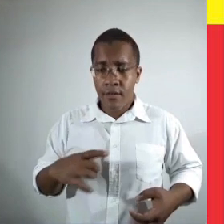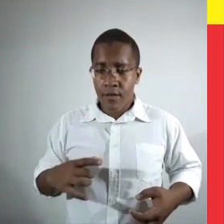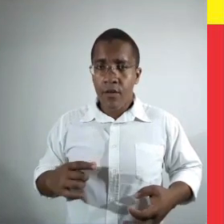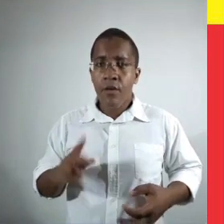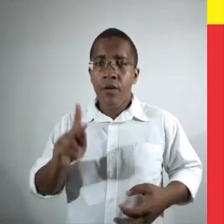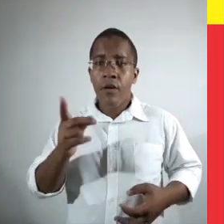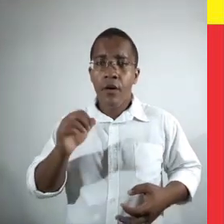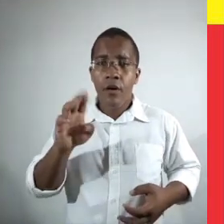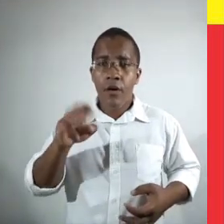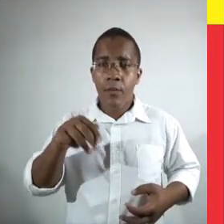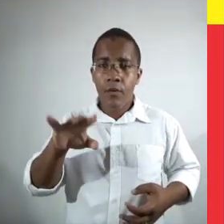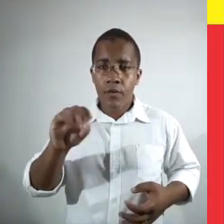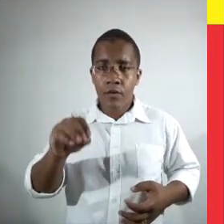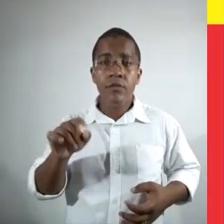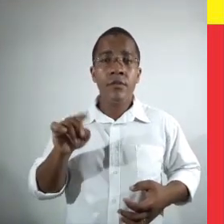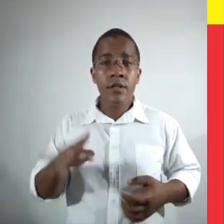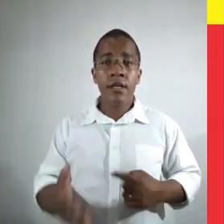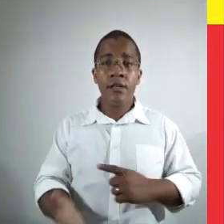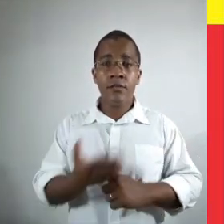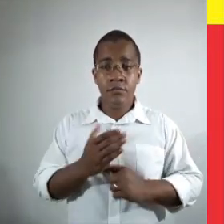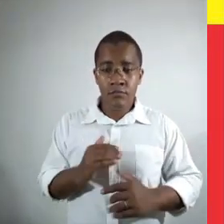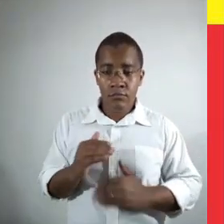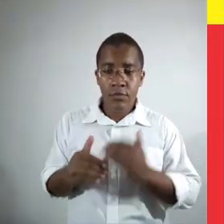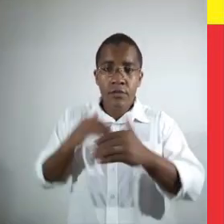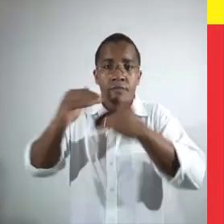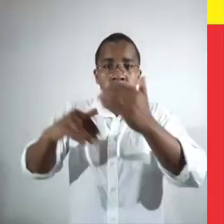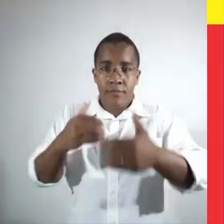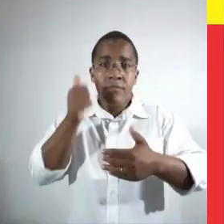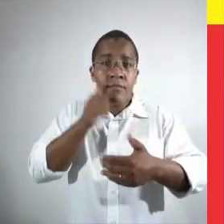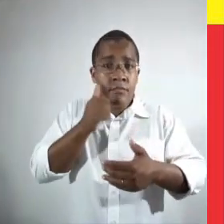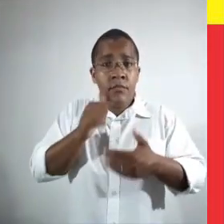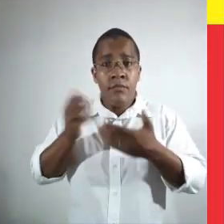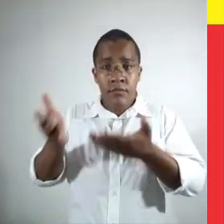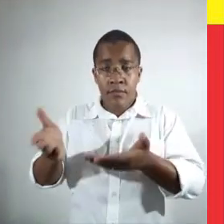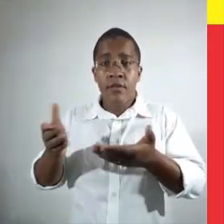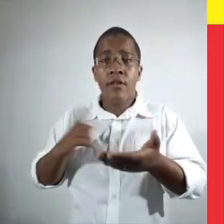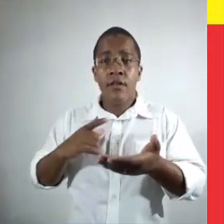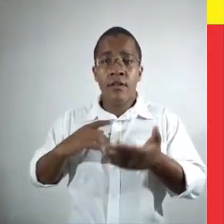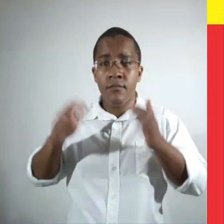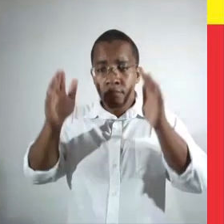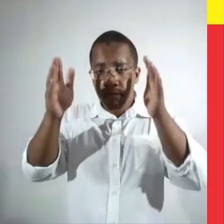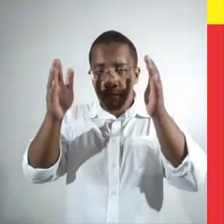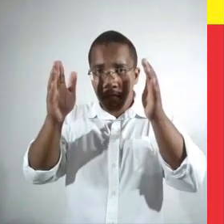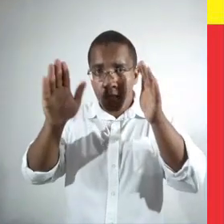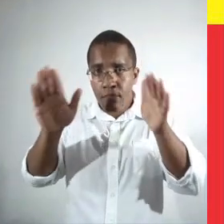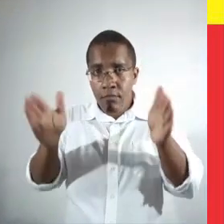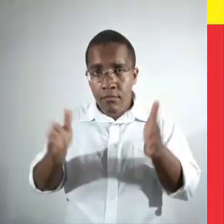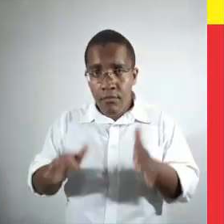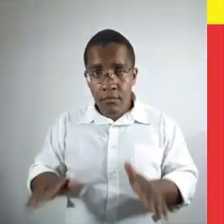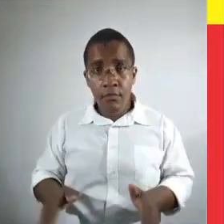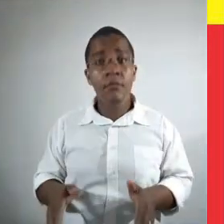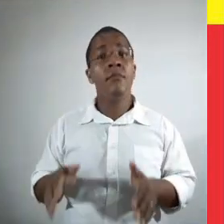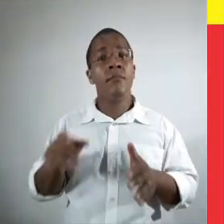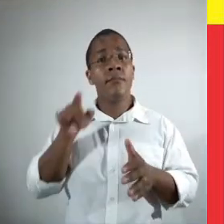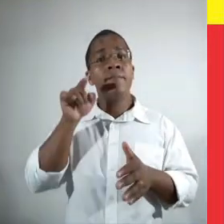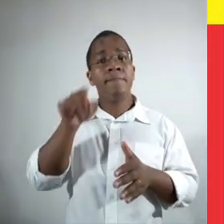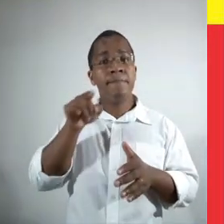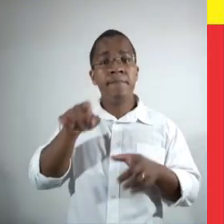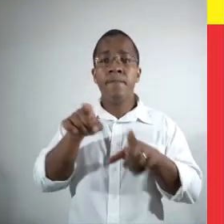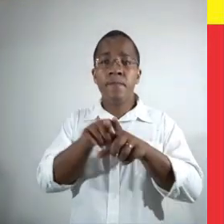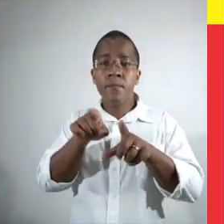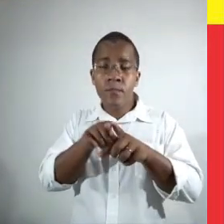no desenvolvimento secundário das meninas, que é justamente essa questão das formas arredondadas do corpo,